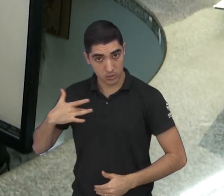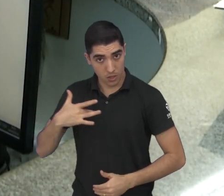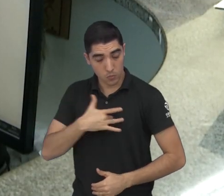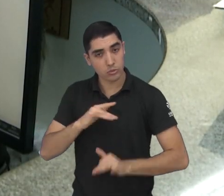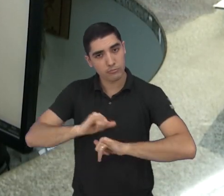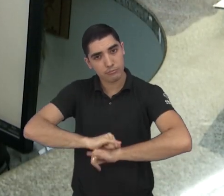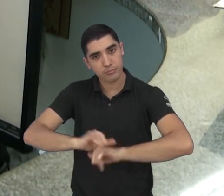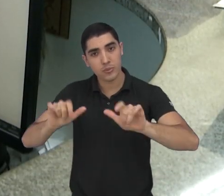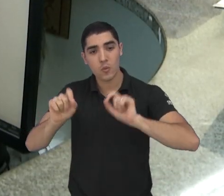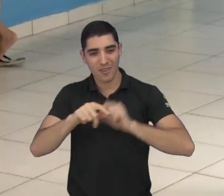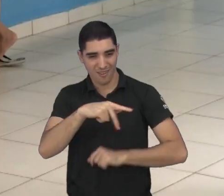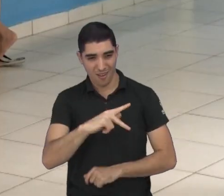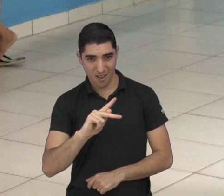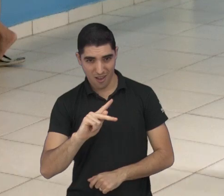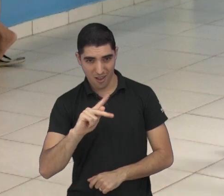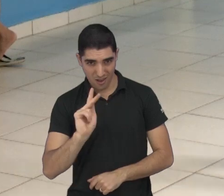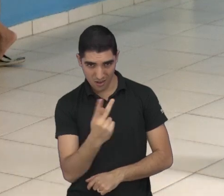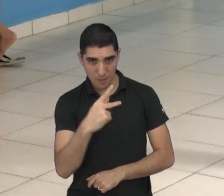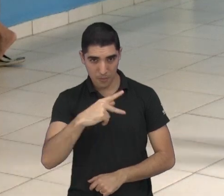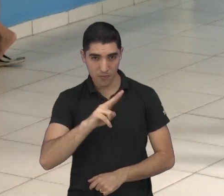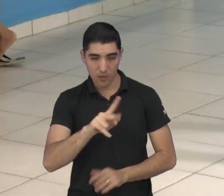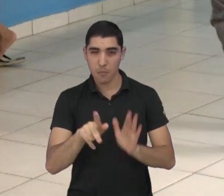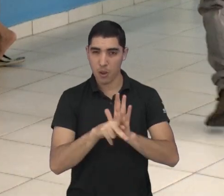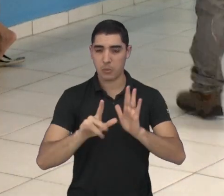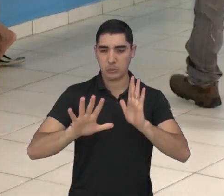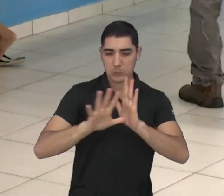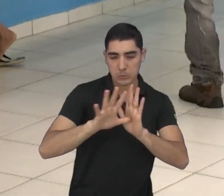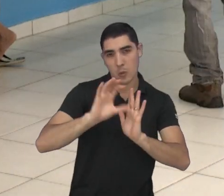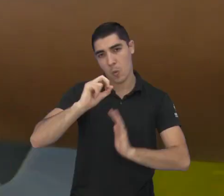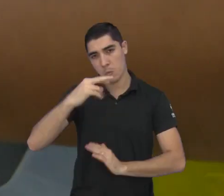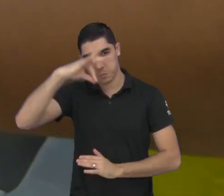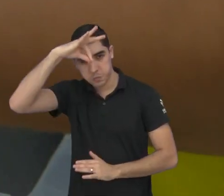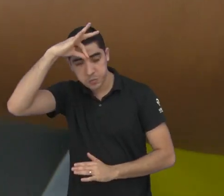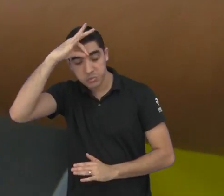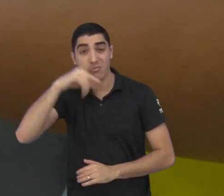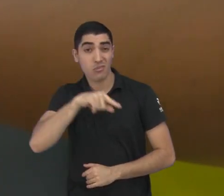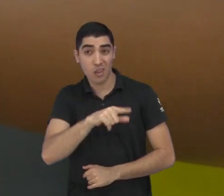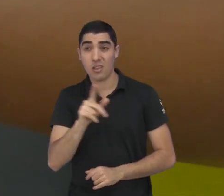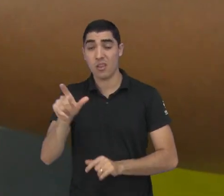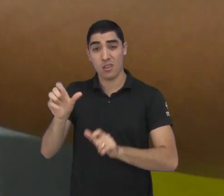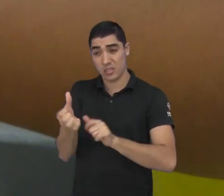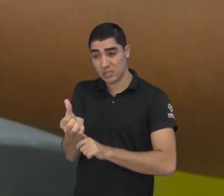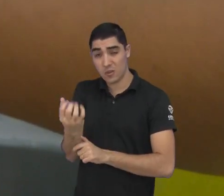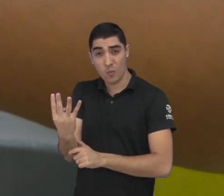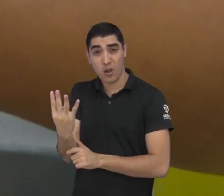da Saúde, a taxa de infecção pelo HPV na genital atinge